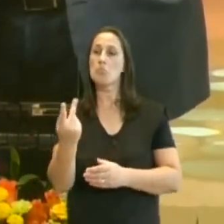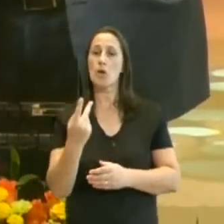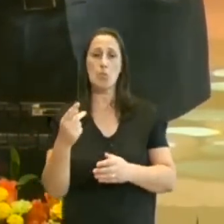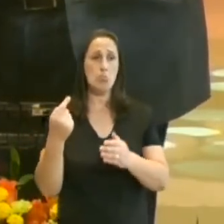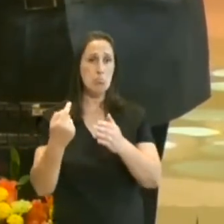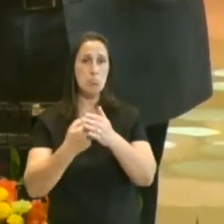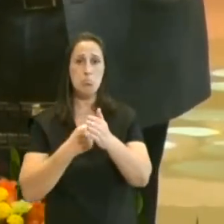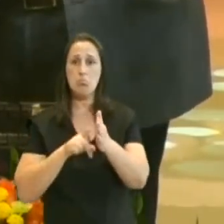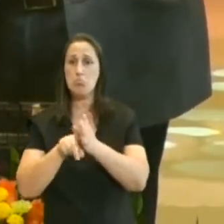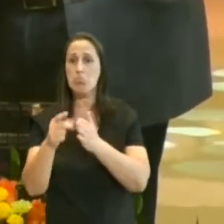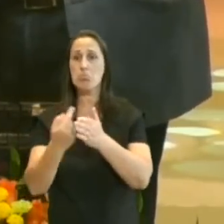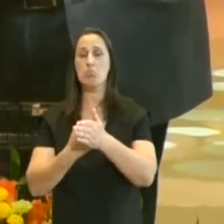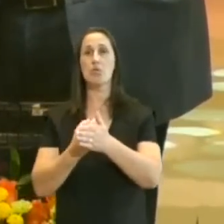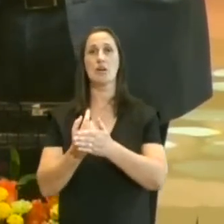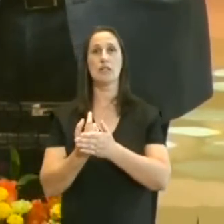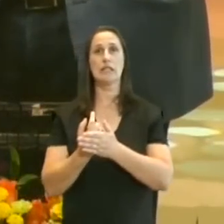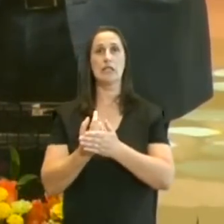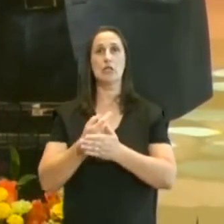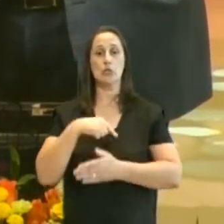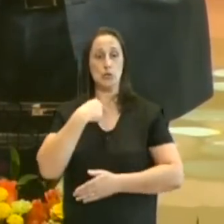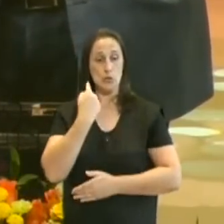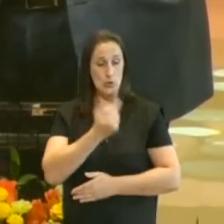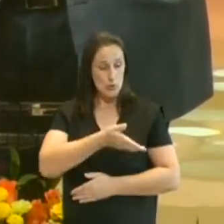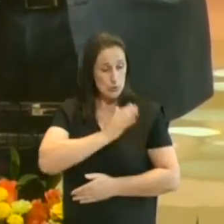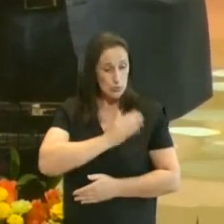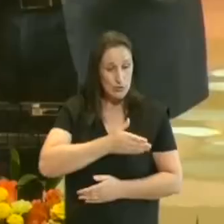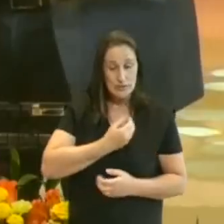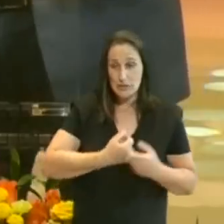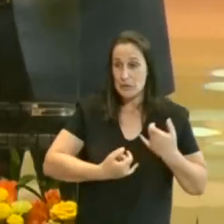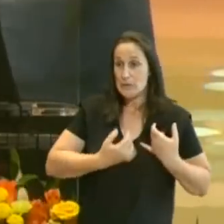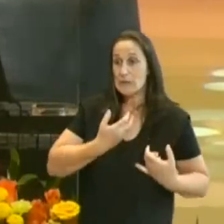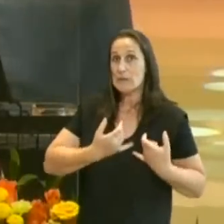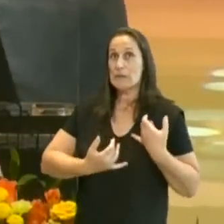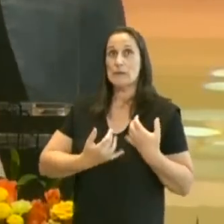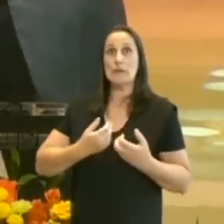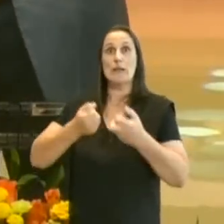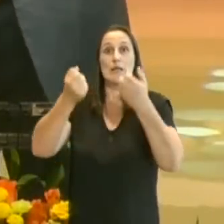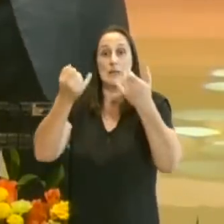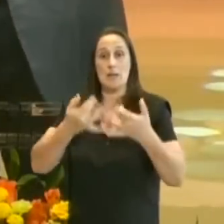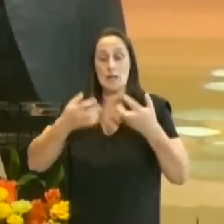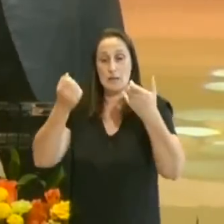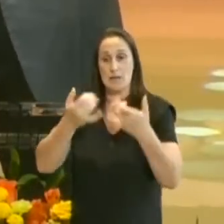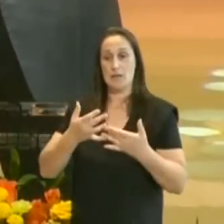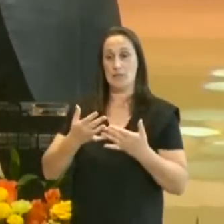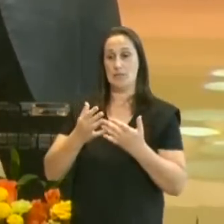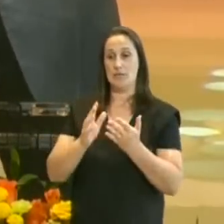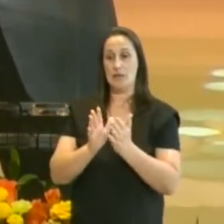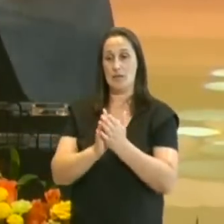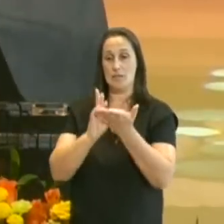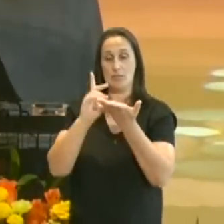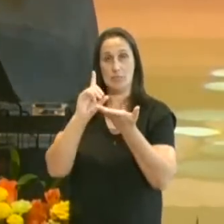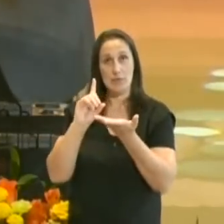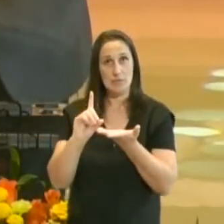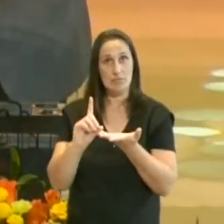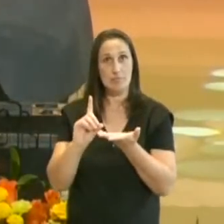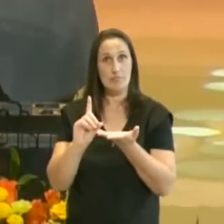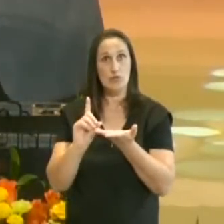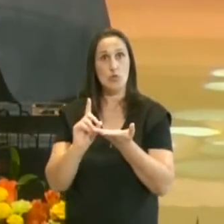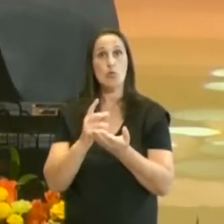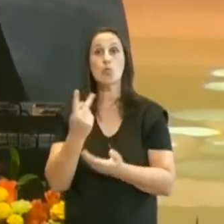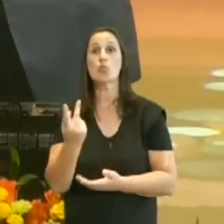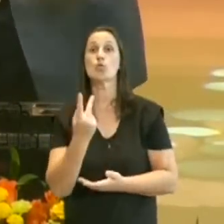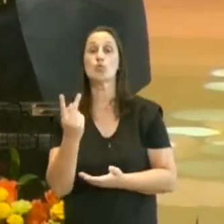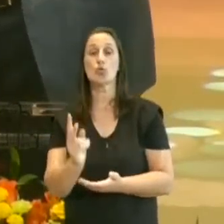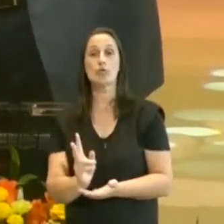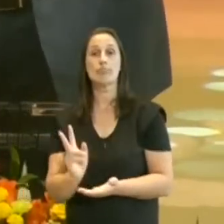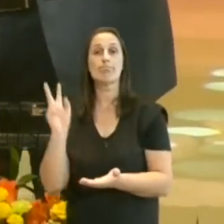o nosso coração enquanto ele nos falava no caminho e nos expunha as Escrituras? Levantaram-se e